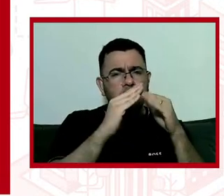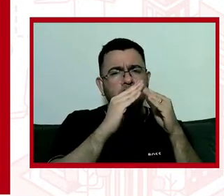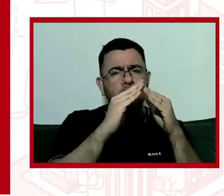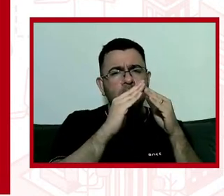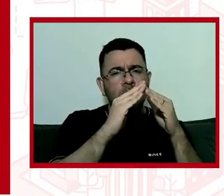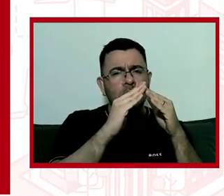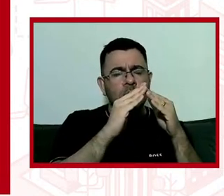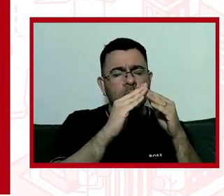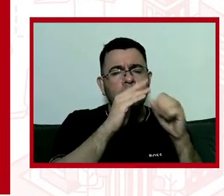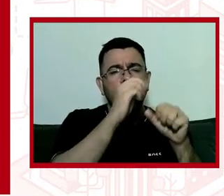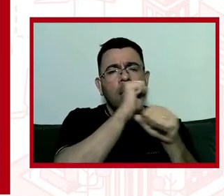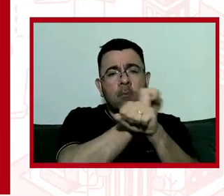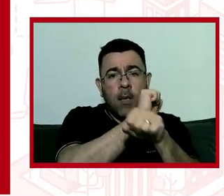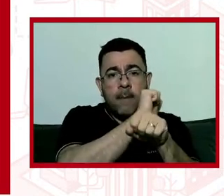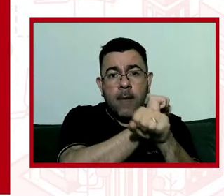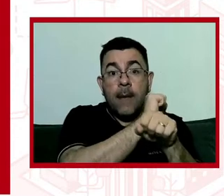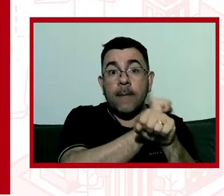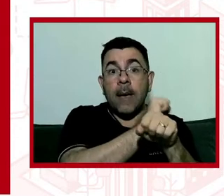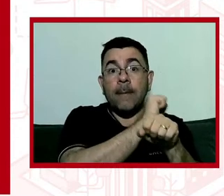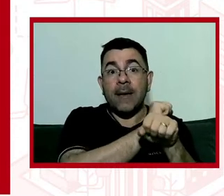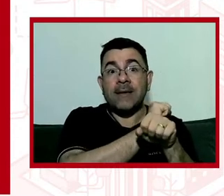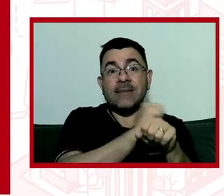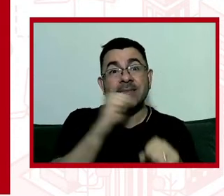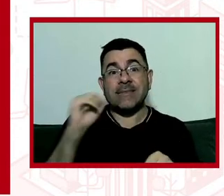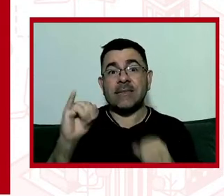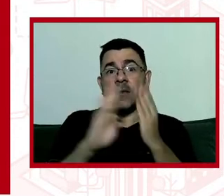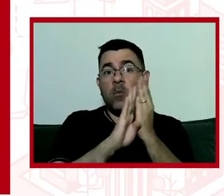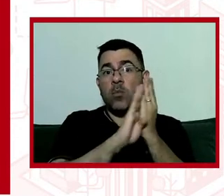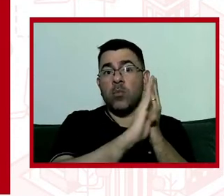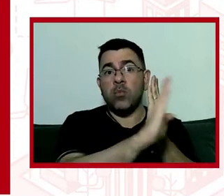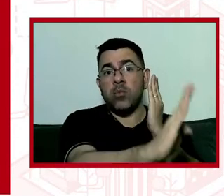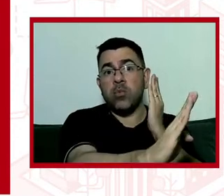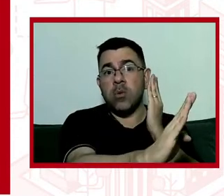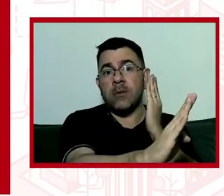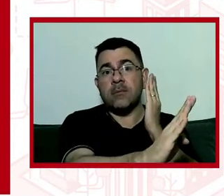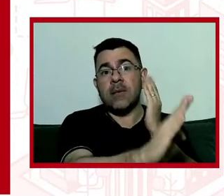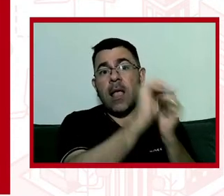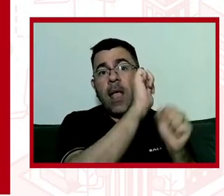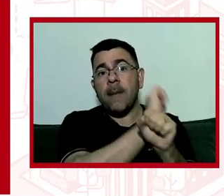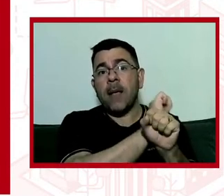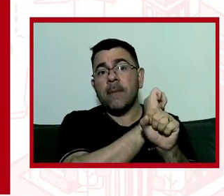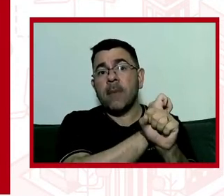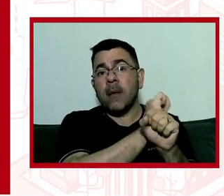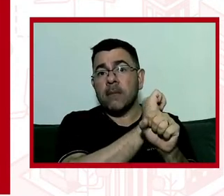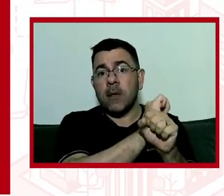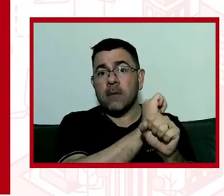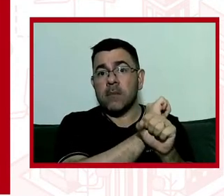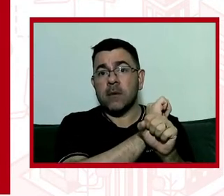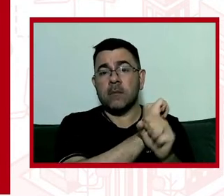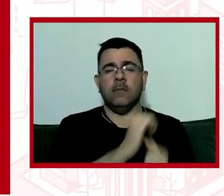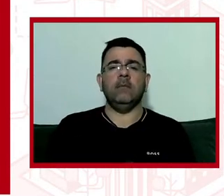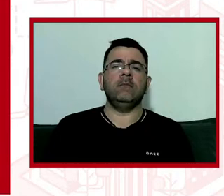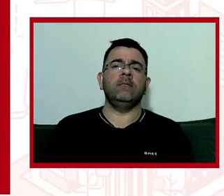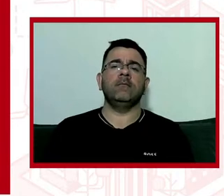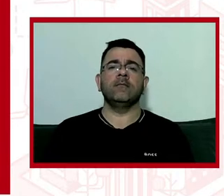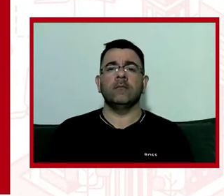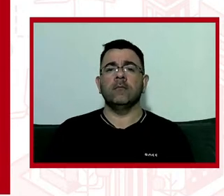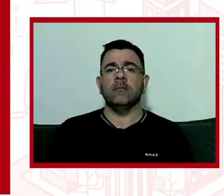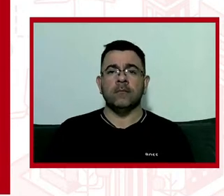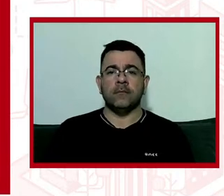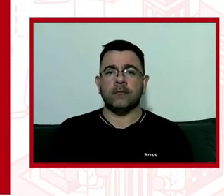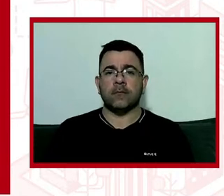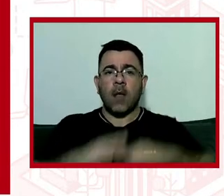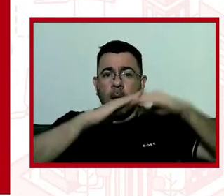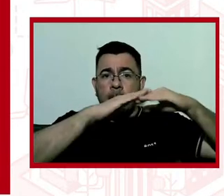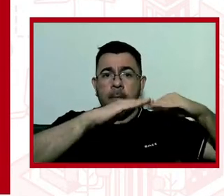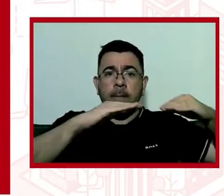um sistema de matrícula que lhe informe isso essa essa criança ela pode perder a vaga para uma qualquer outra criança da Cidade só